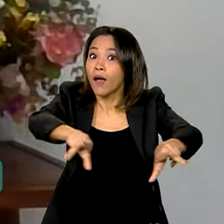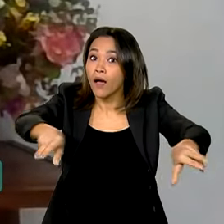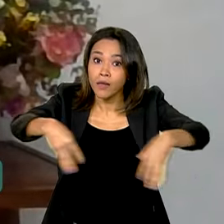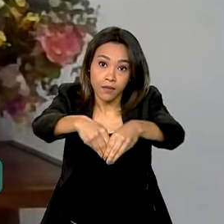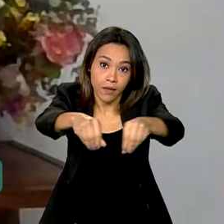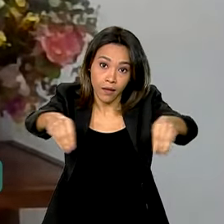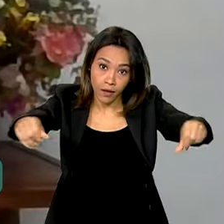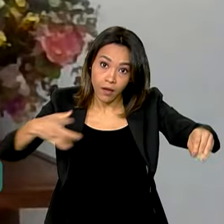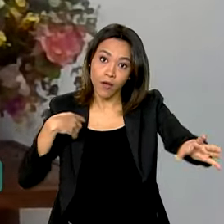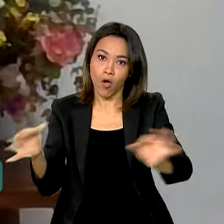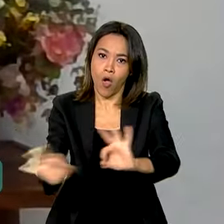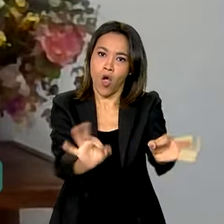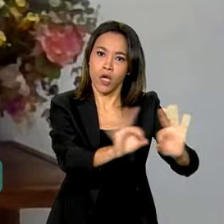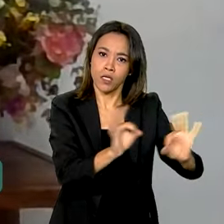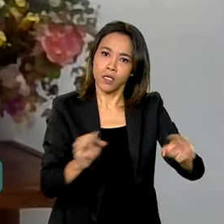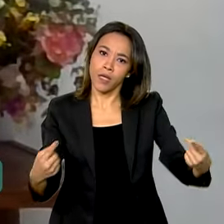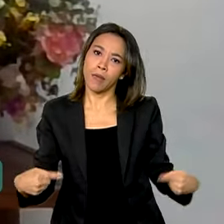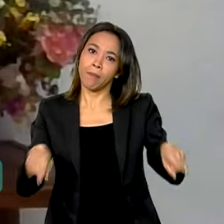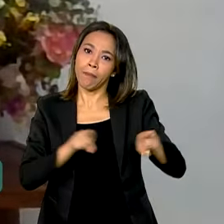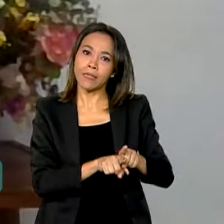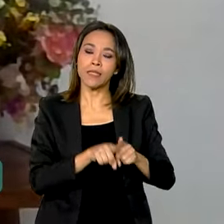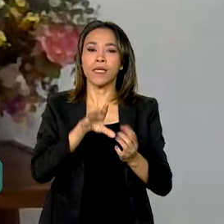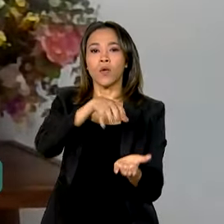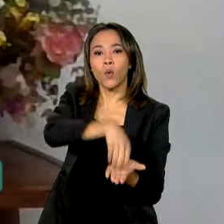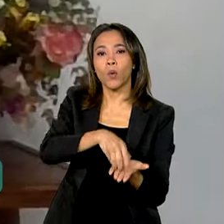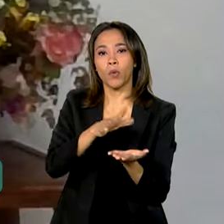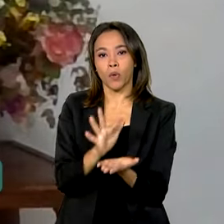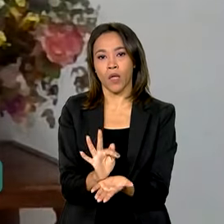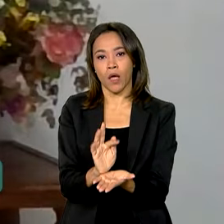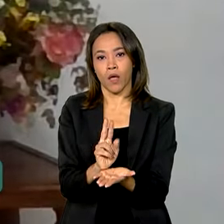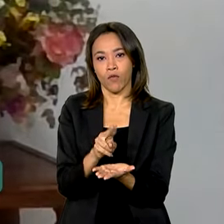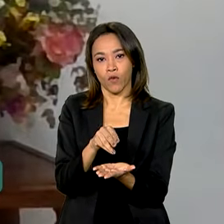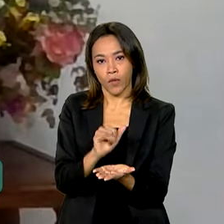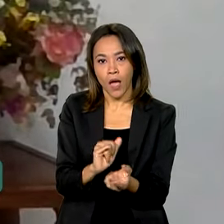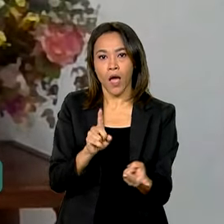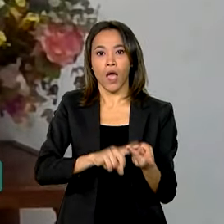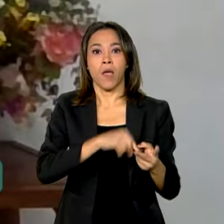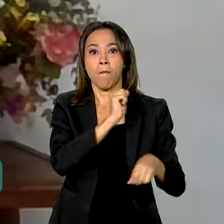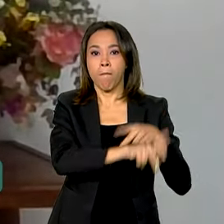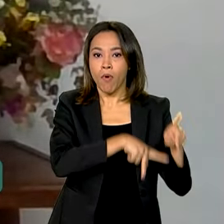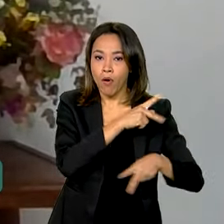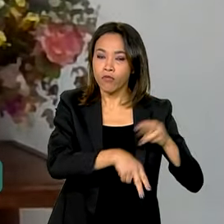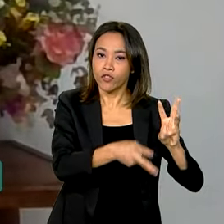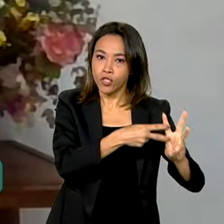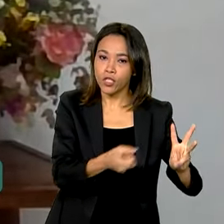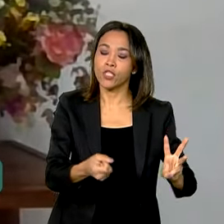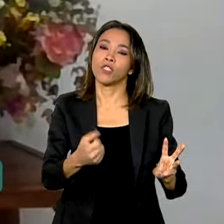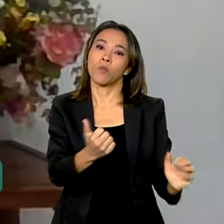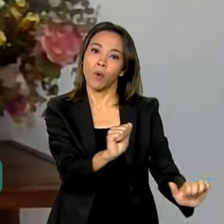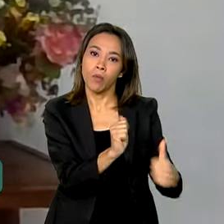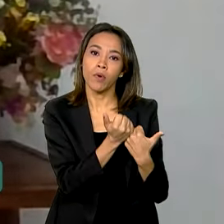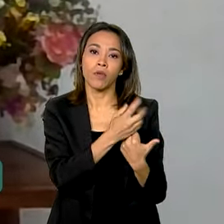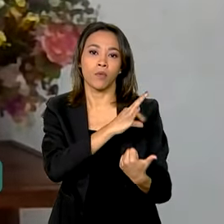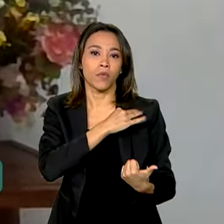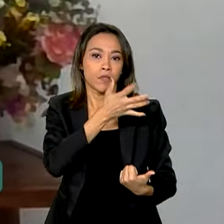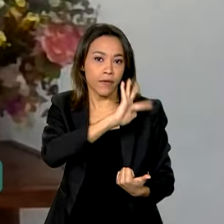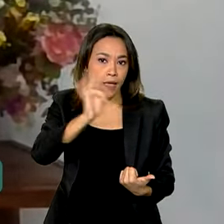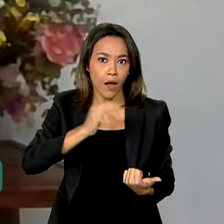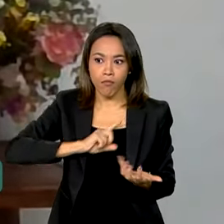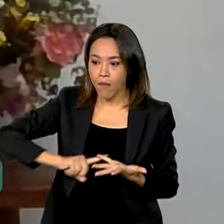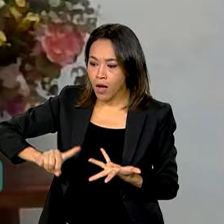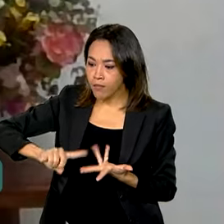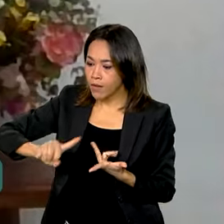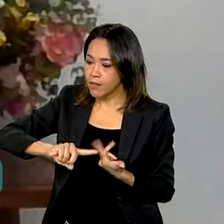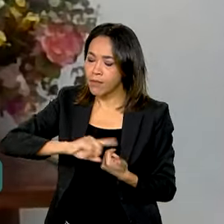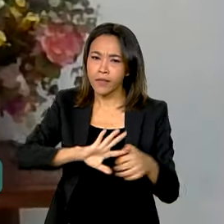o Ibama, em conjunto com a FUNAI, Ministério dos Povos Indígenas, Polícia Federal, a gente vem realizando inúmeras ações